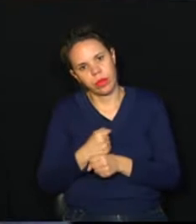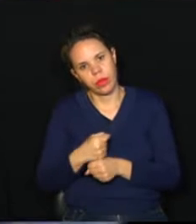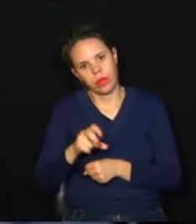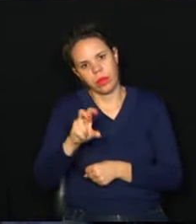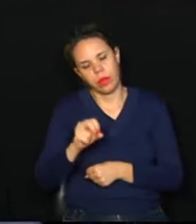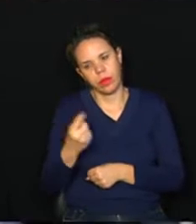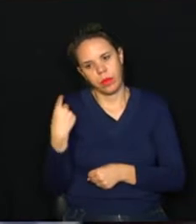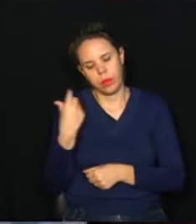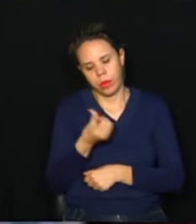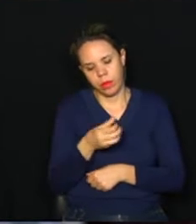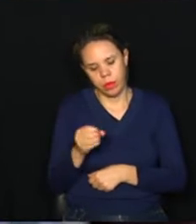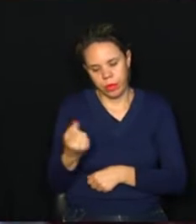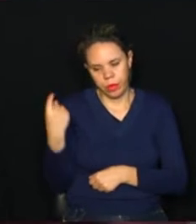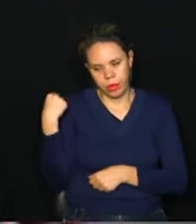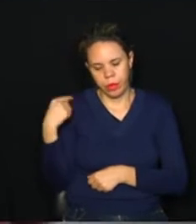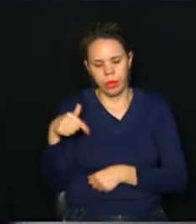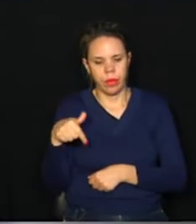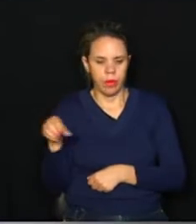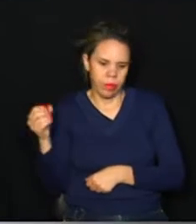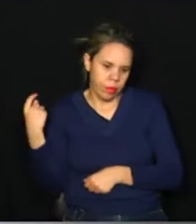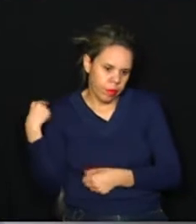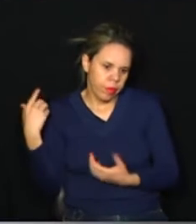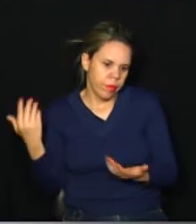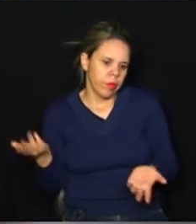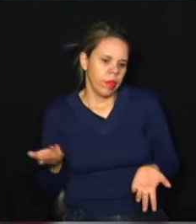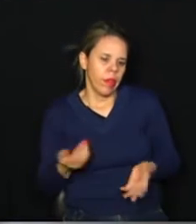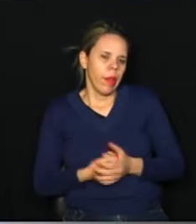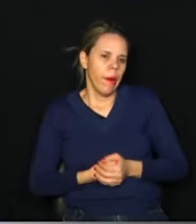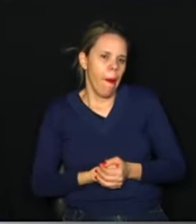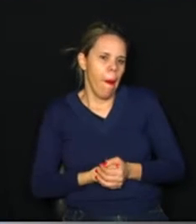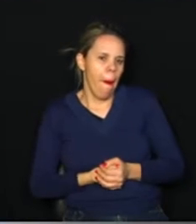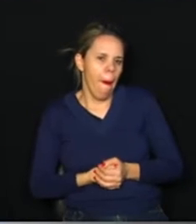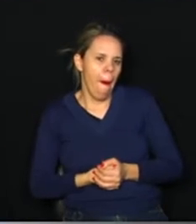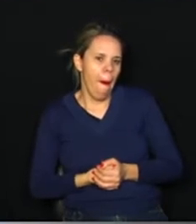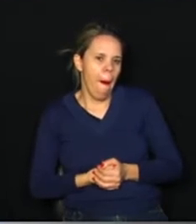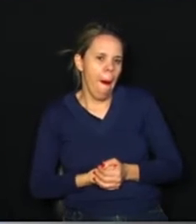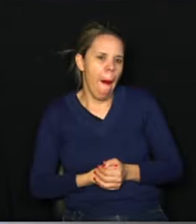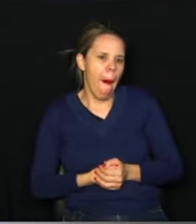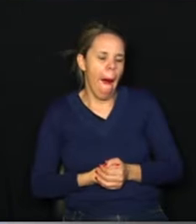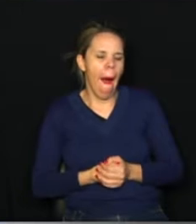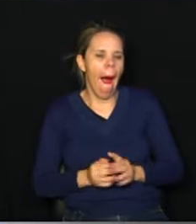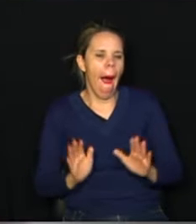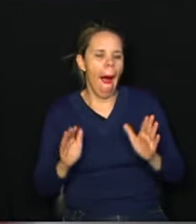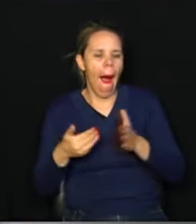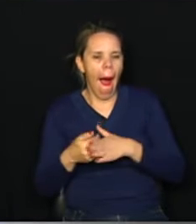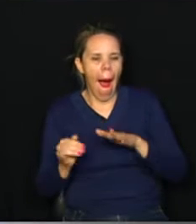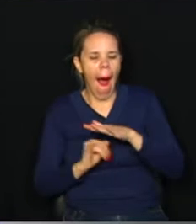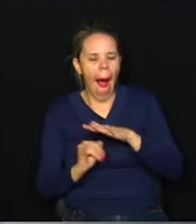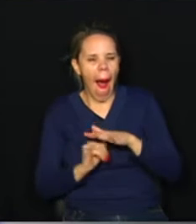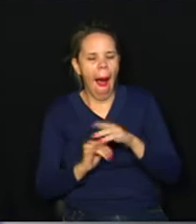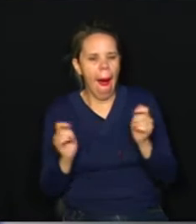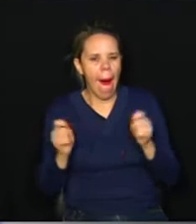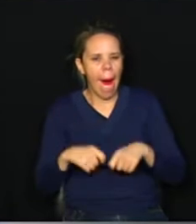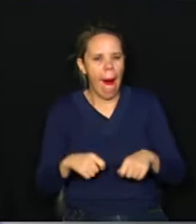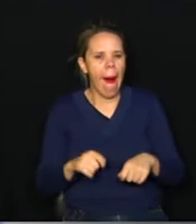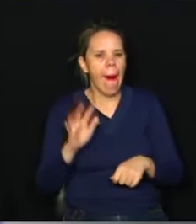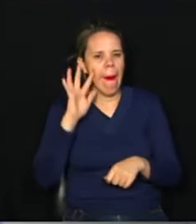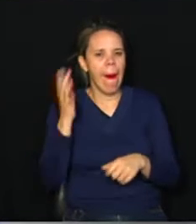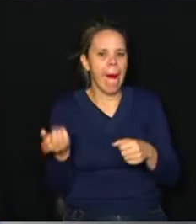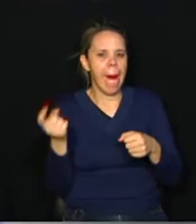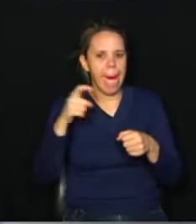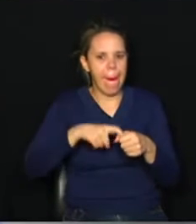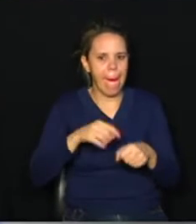50, 60, 70. A brecha aberta com a extinção da SUSEM é a possibilidade de retorno